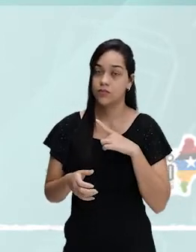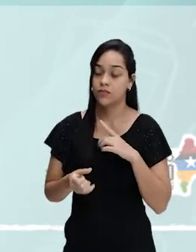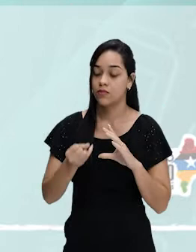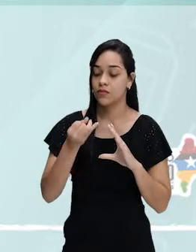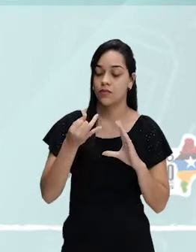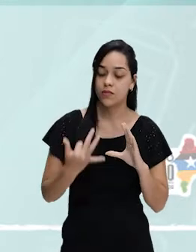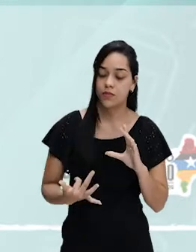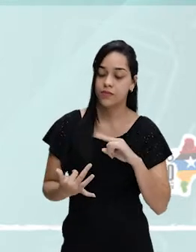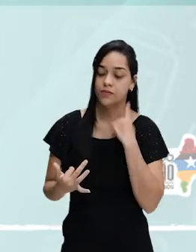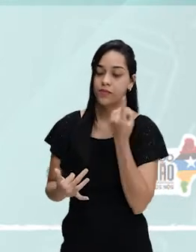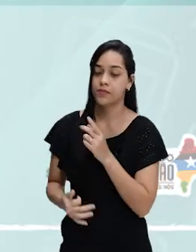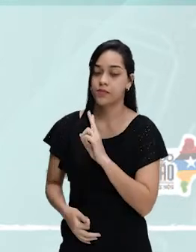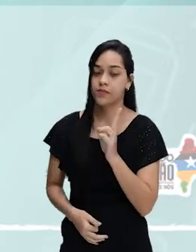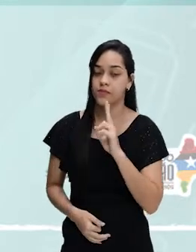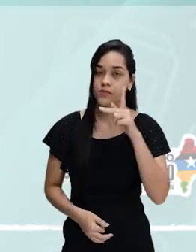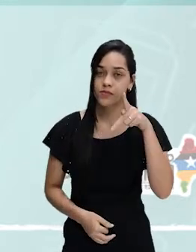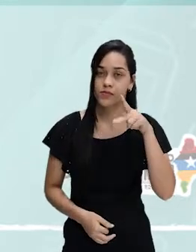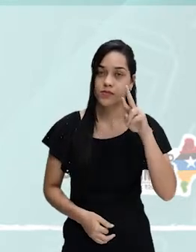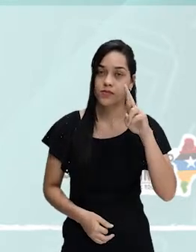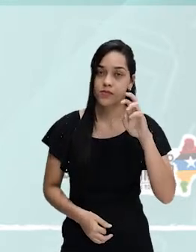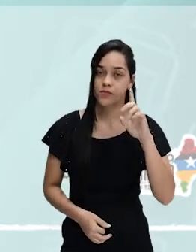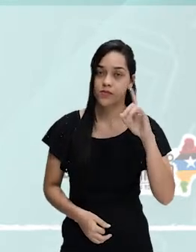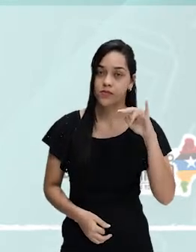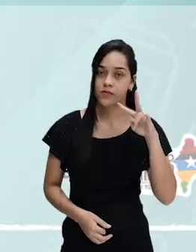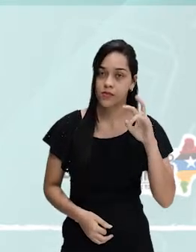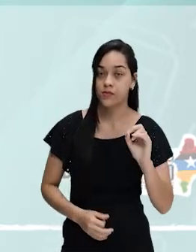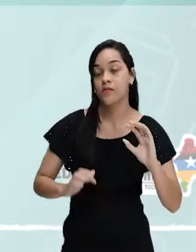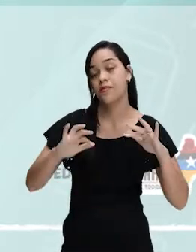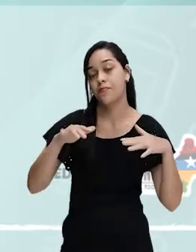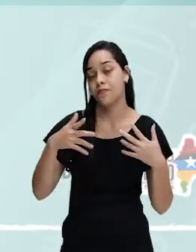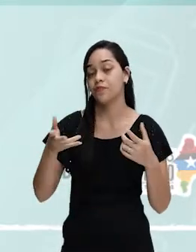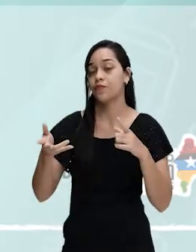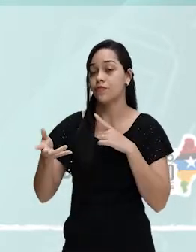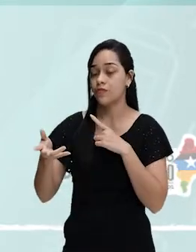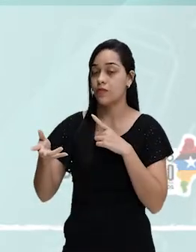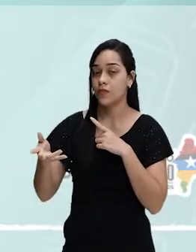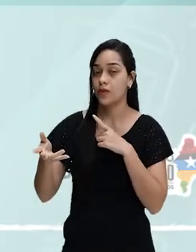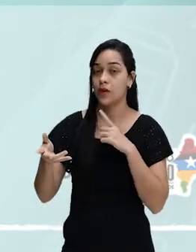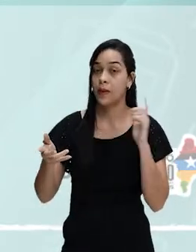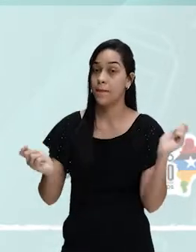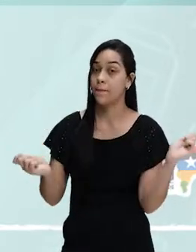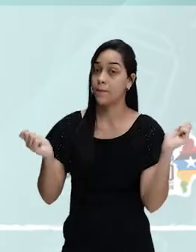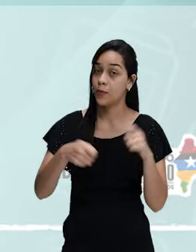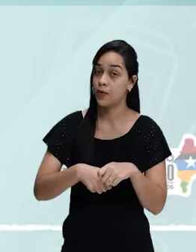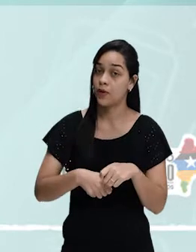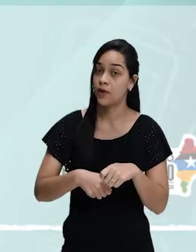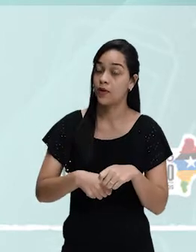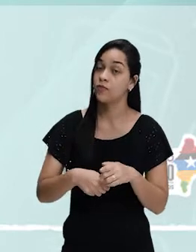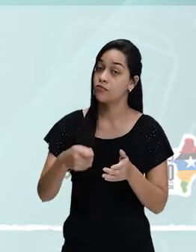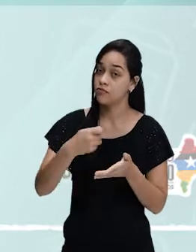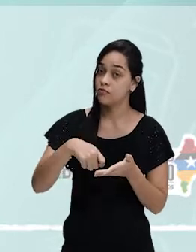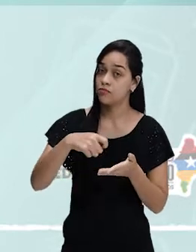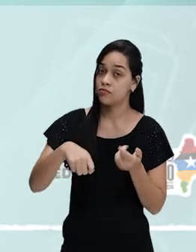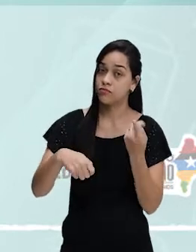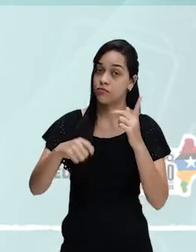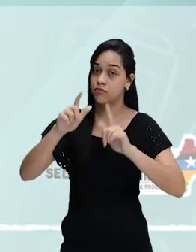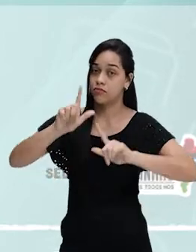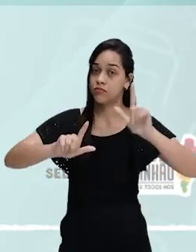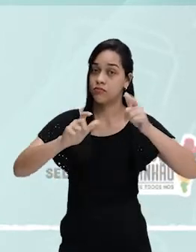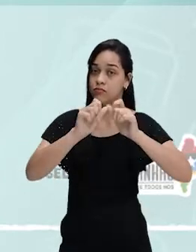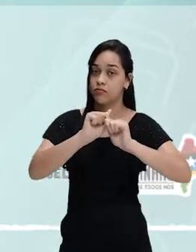atributo, que nós chamamos de predicativo, que nesse caso aí é provável. Está escrito aí na sua